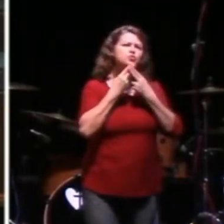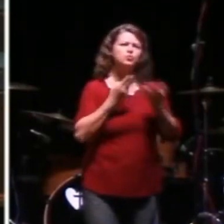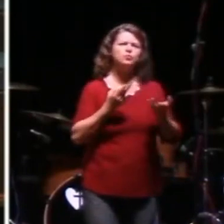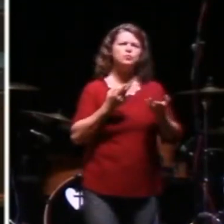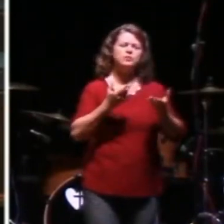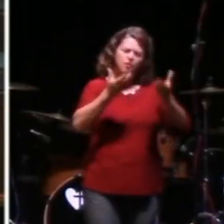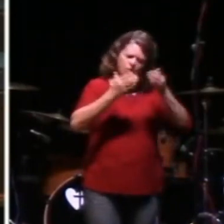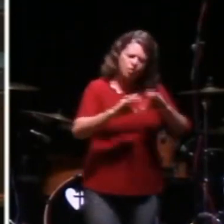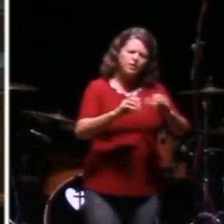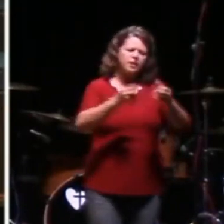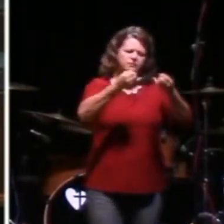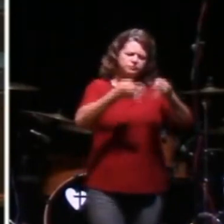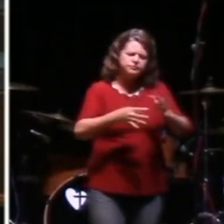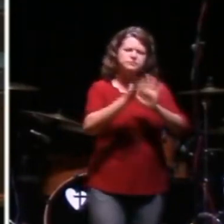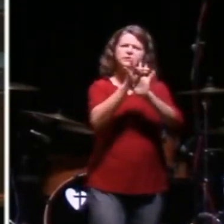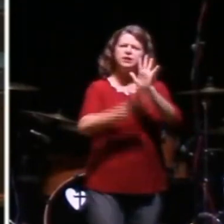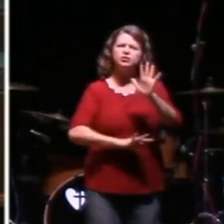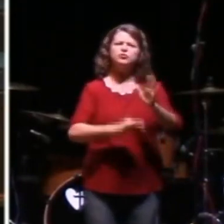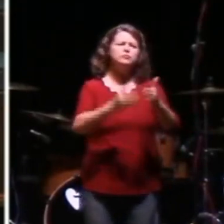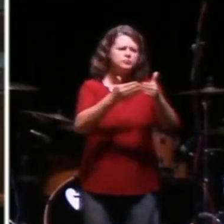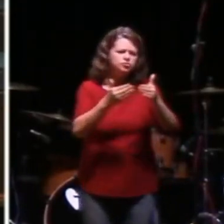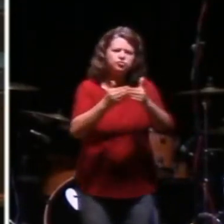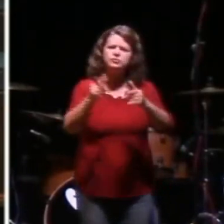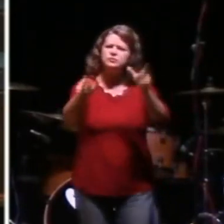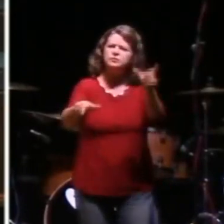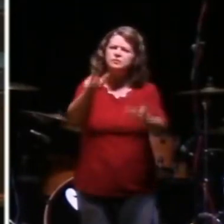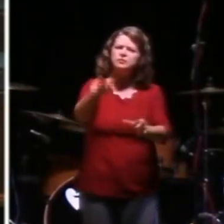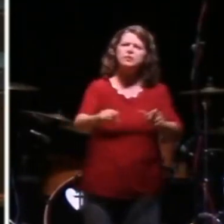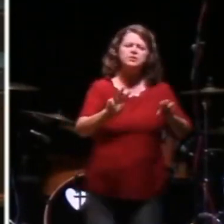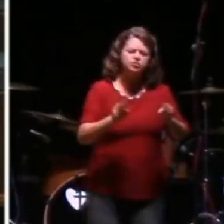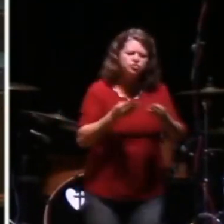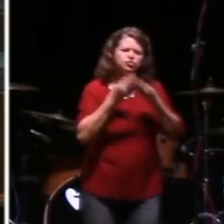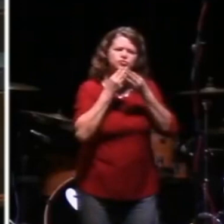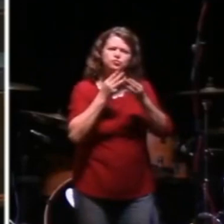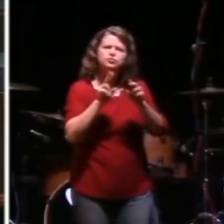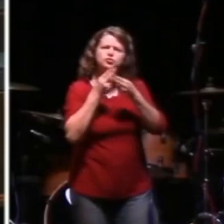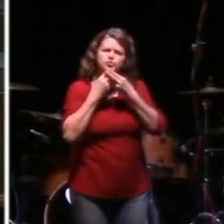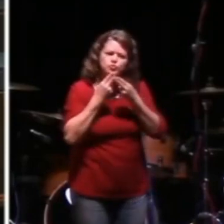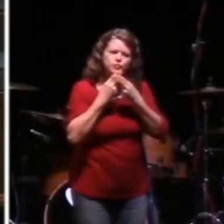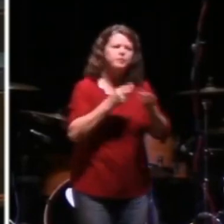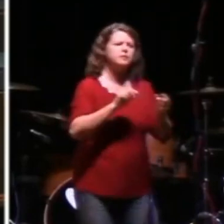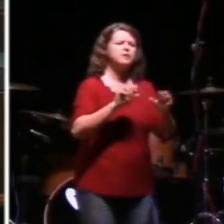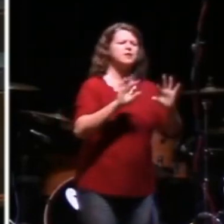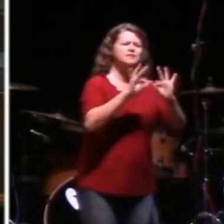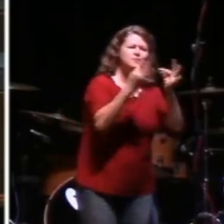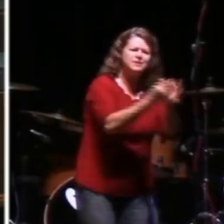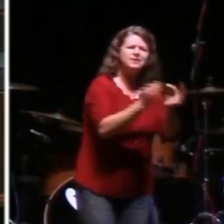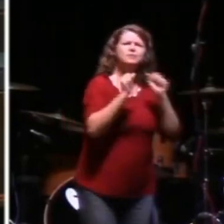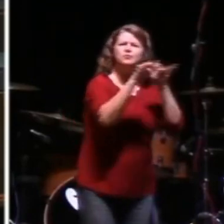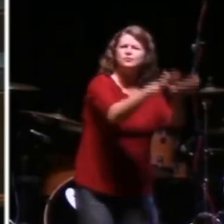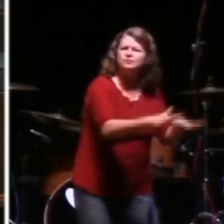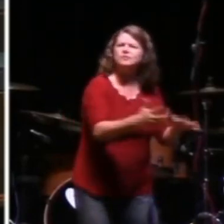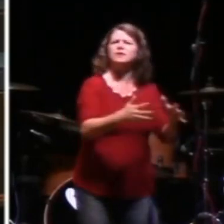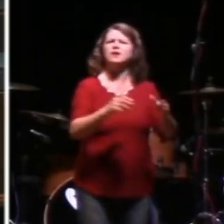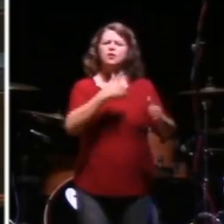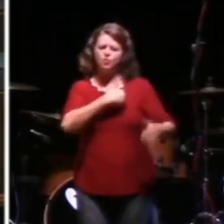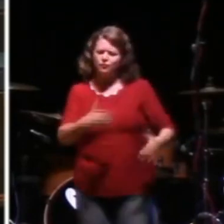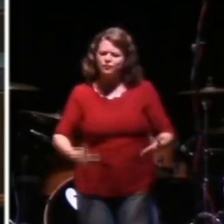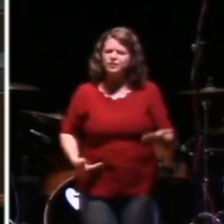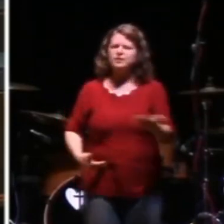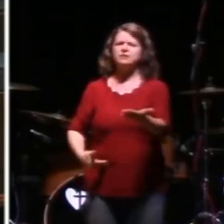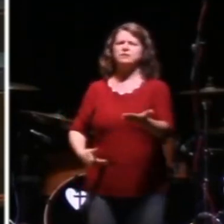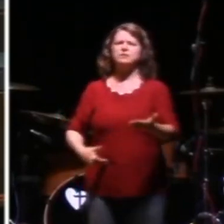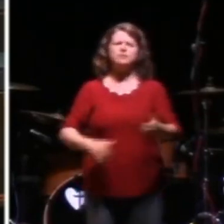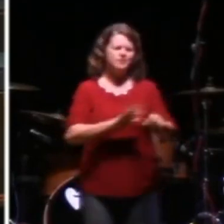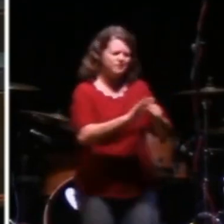pelo nosso governo o jejum para que a praia acessar se e teve gente que ainda ficou com